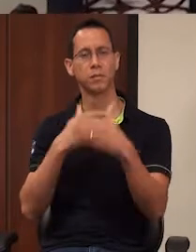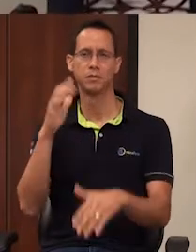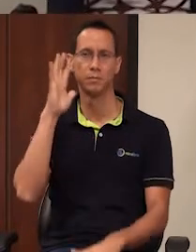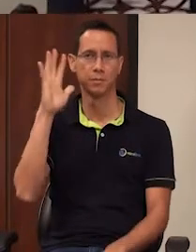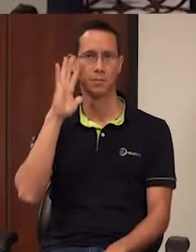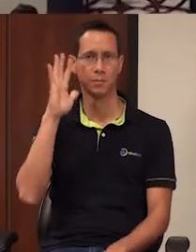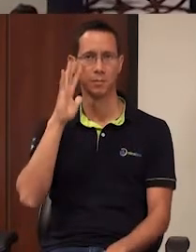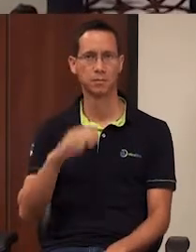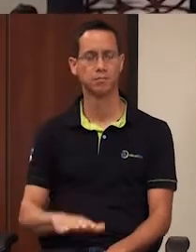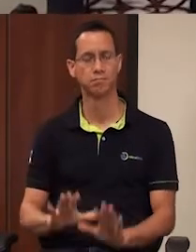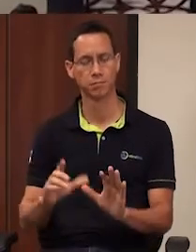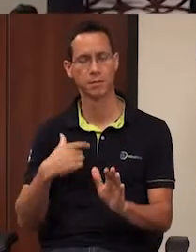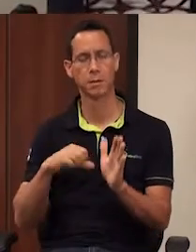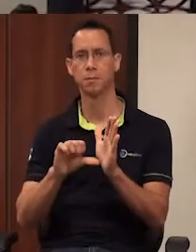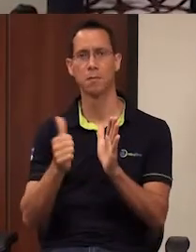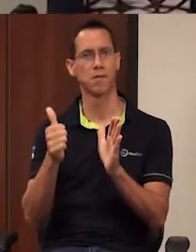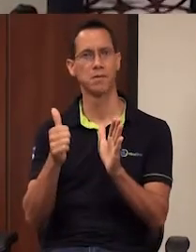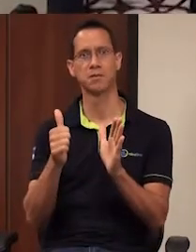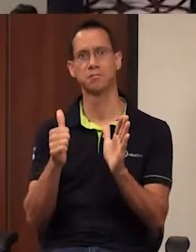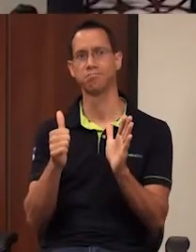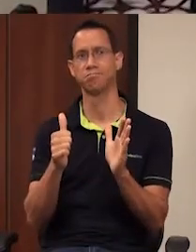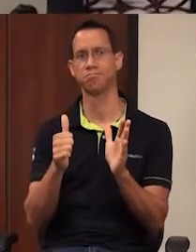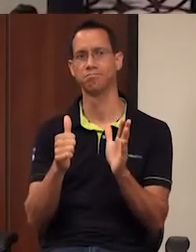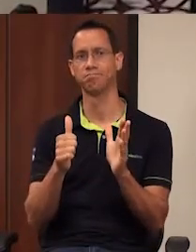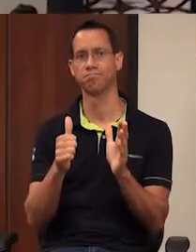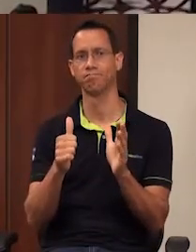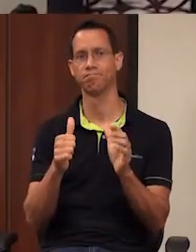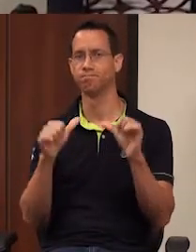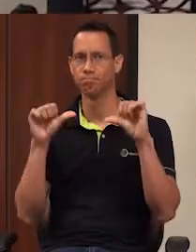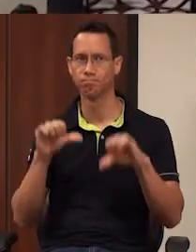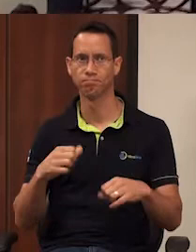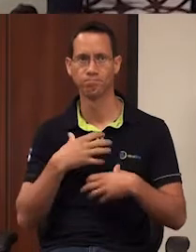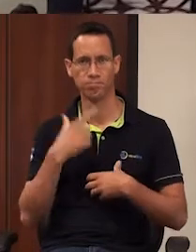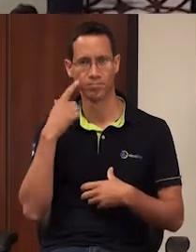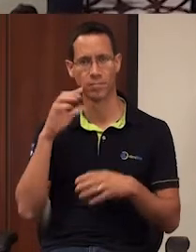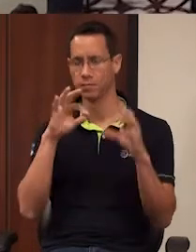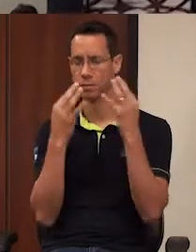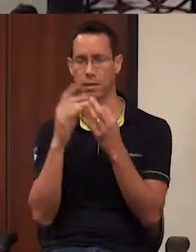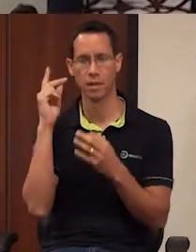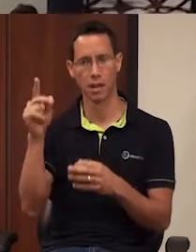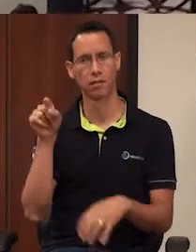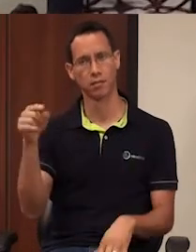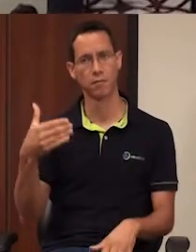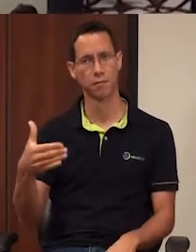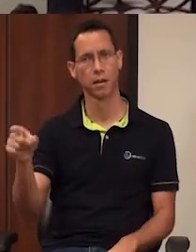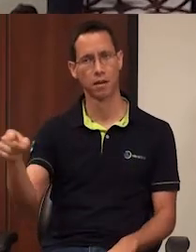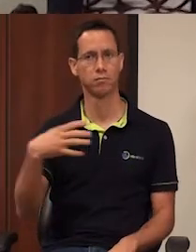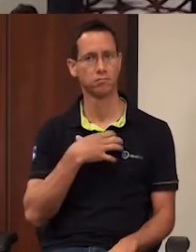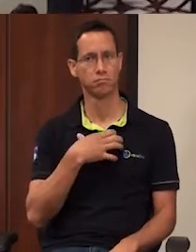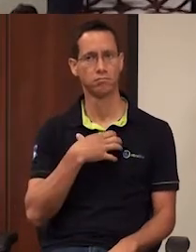pensei, né? Não, é a primeira desilusão. Fazer o quê, né? Infelizmente por conta da família dela, mas ele vai ter que passar por isso.